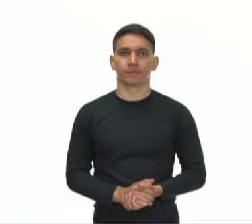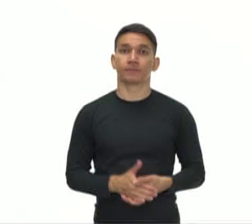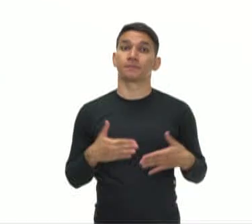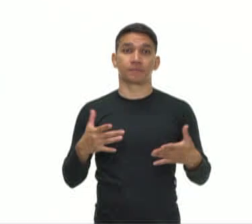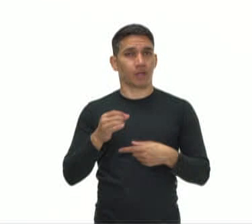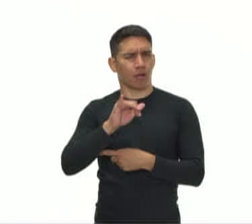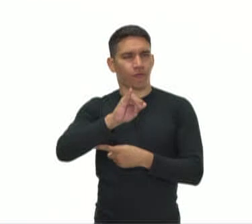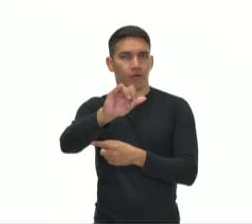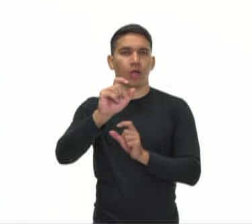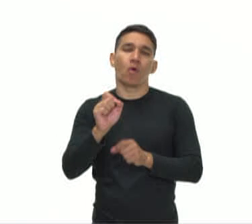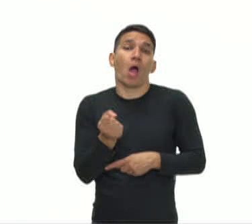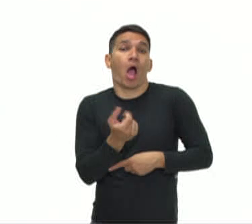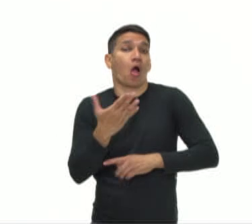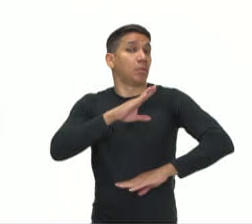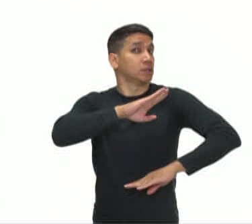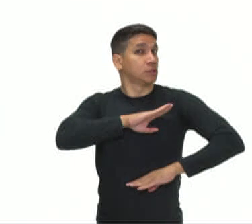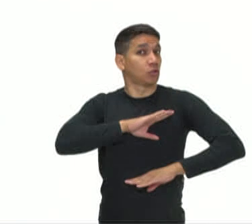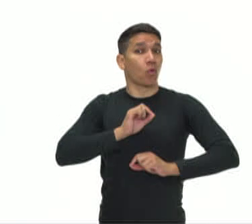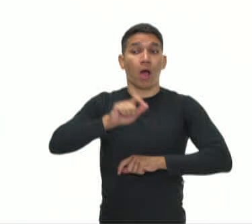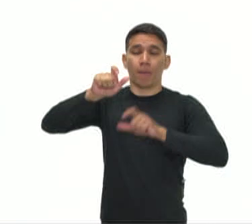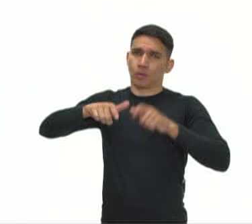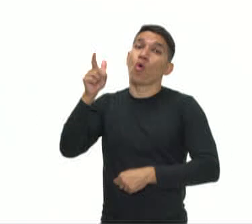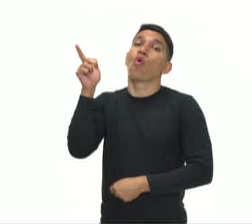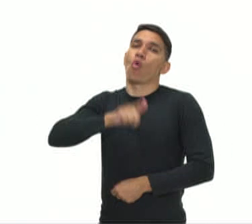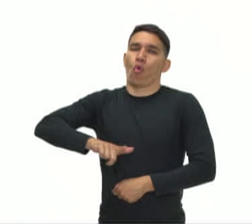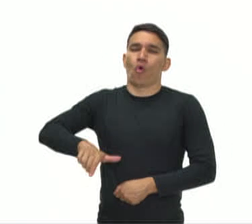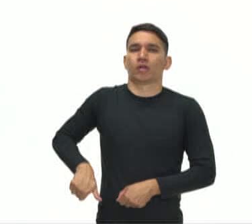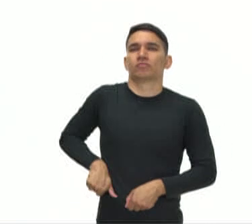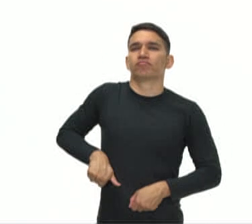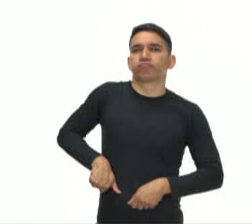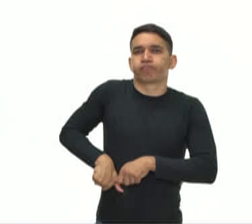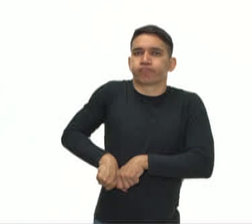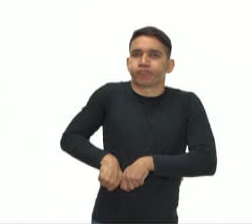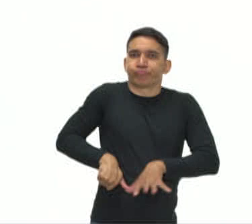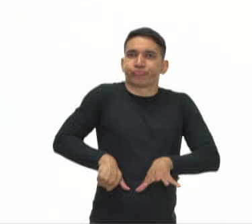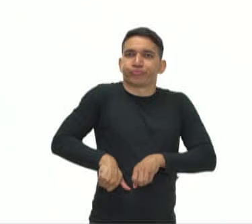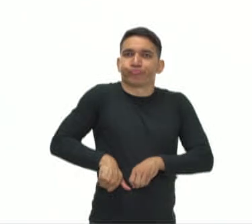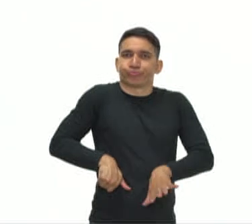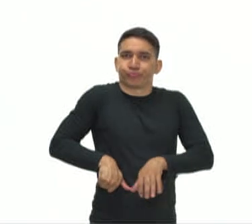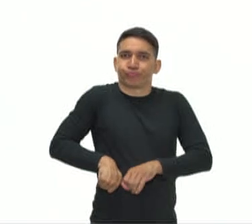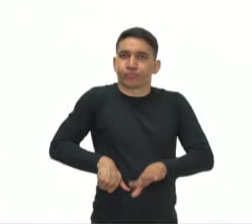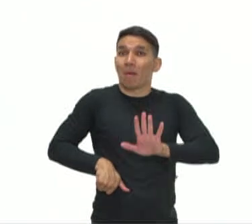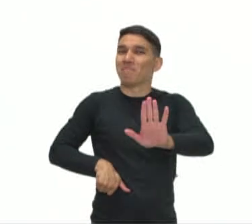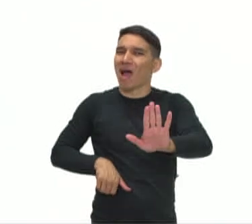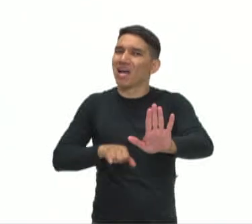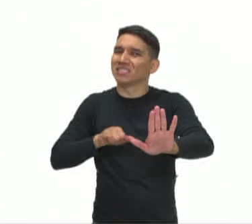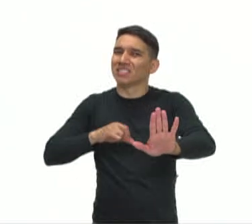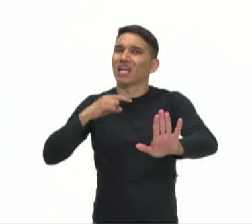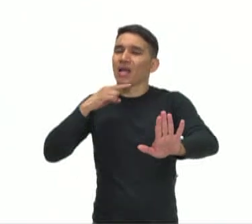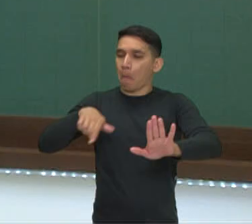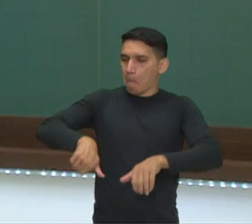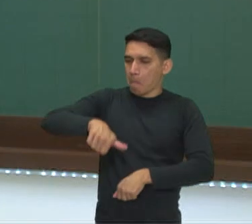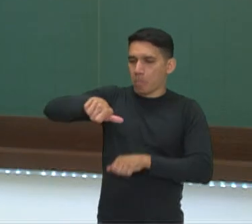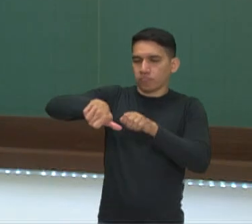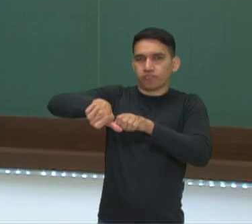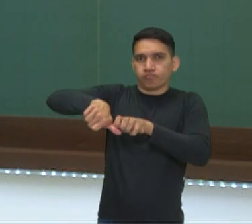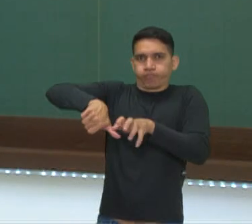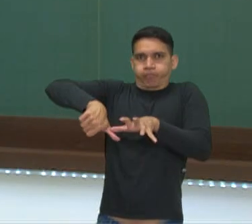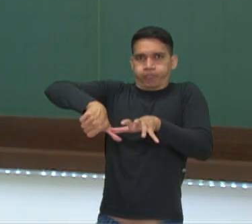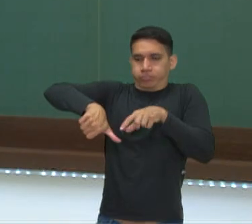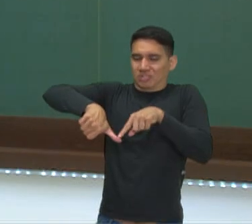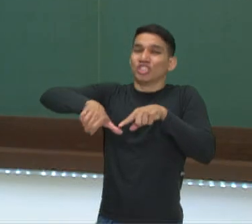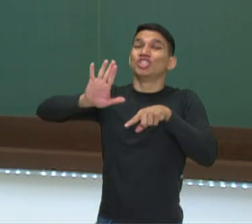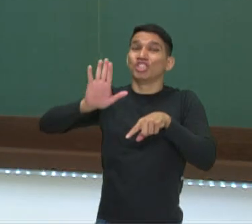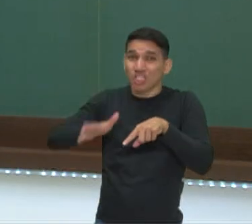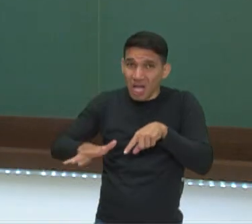Então, como eu disse, em alguns casos a pessoa elimina a pedra pela urina, mas se essa pedra já for muito grande, né, em